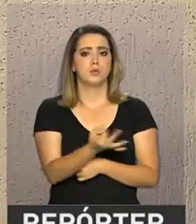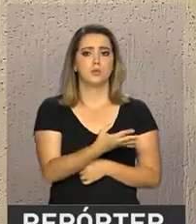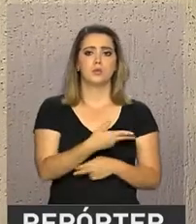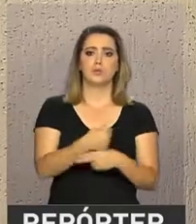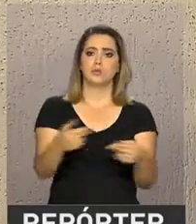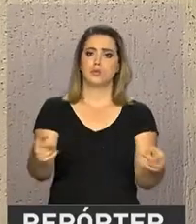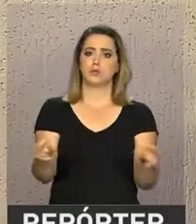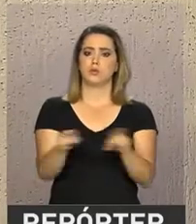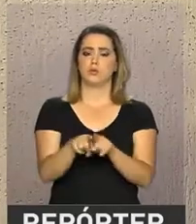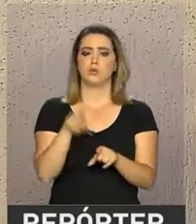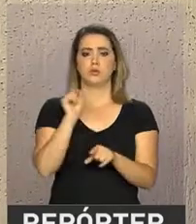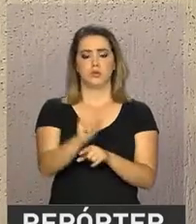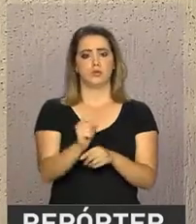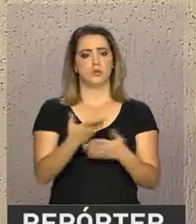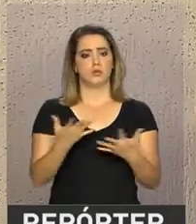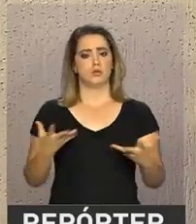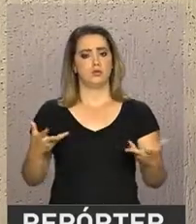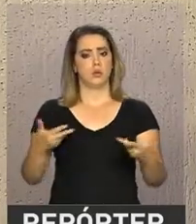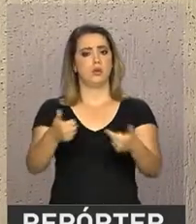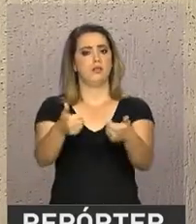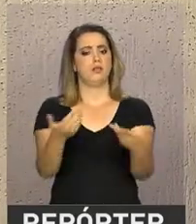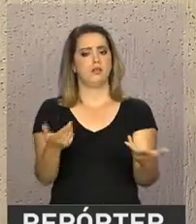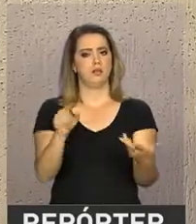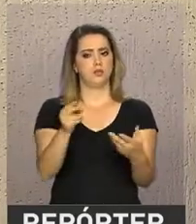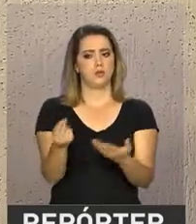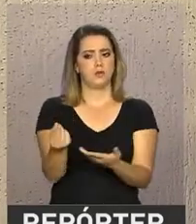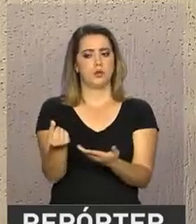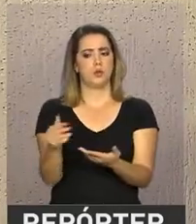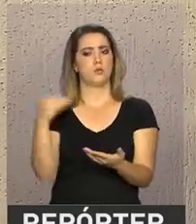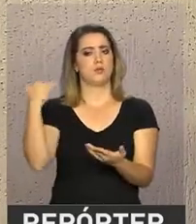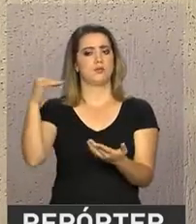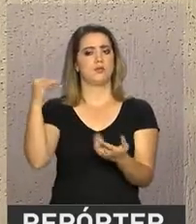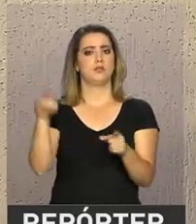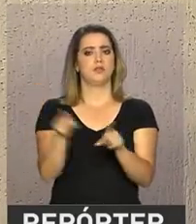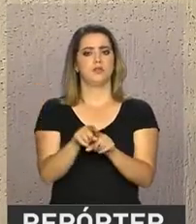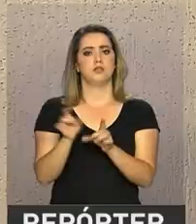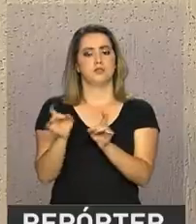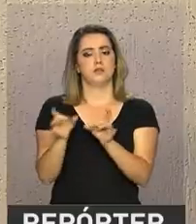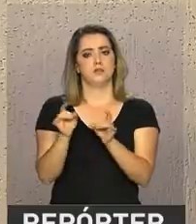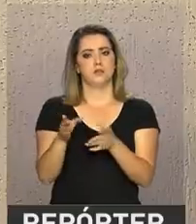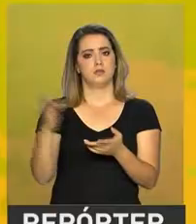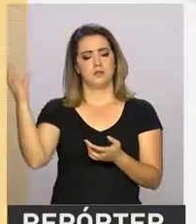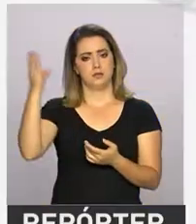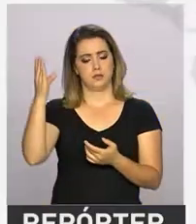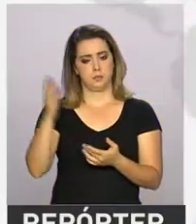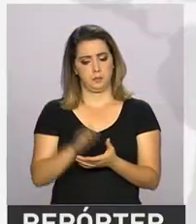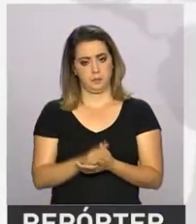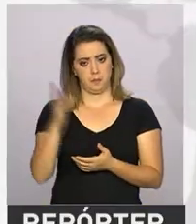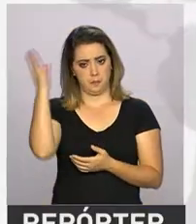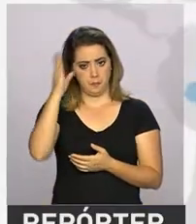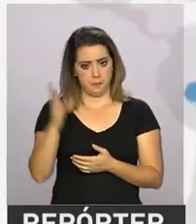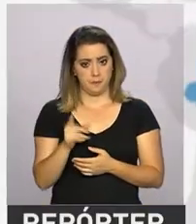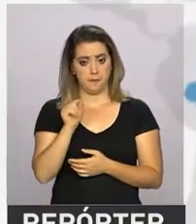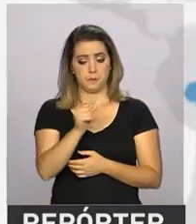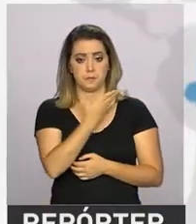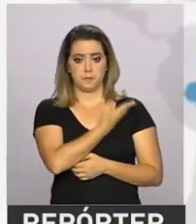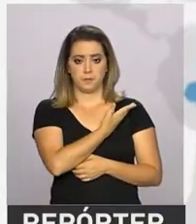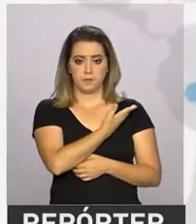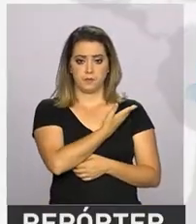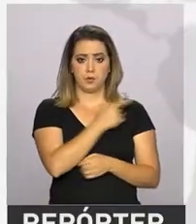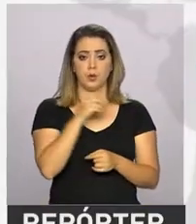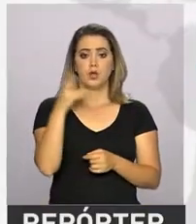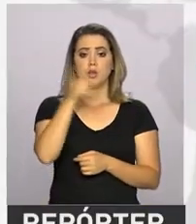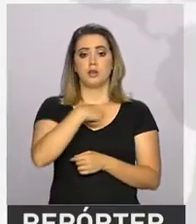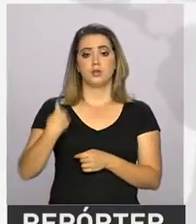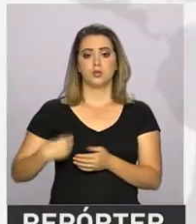qualidade em termos de agregação de valor dos produtos exportados pelo país os investimentos chineses no país têm